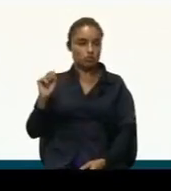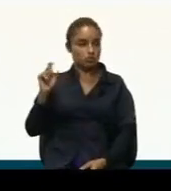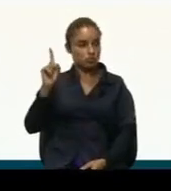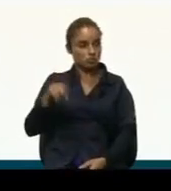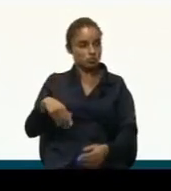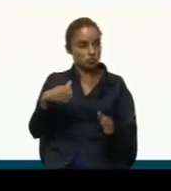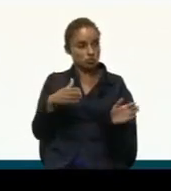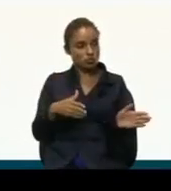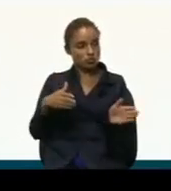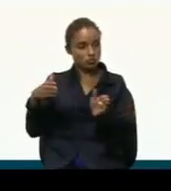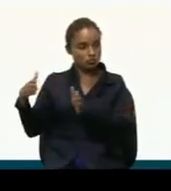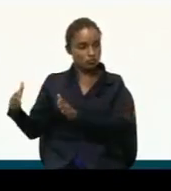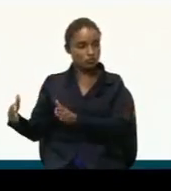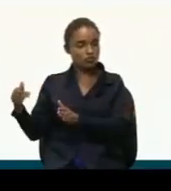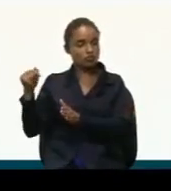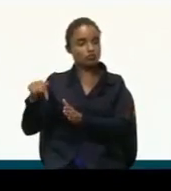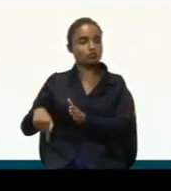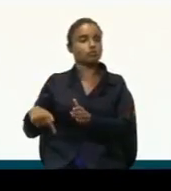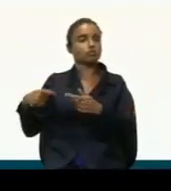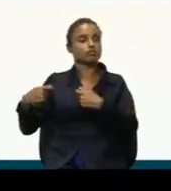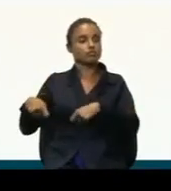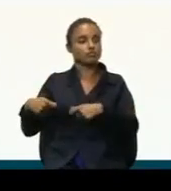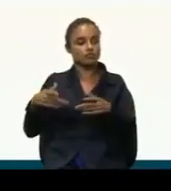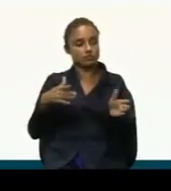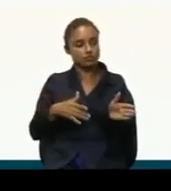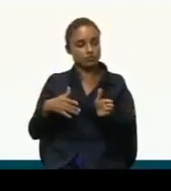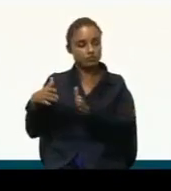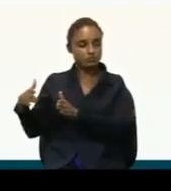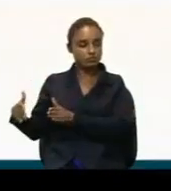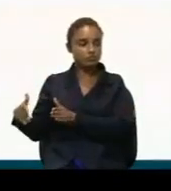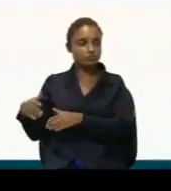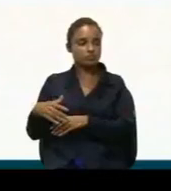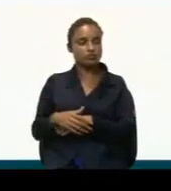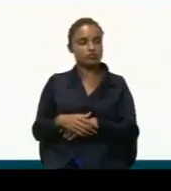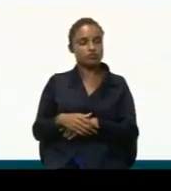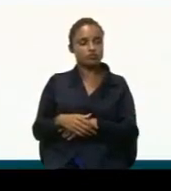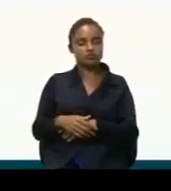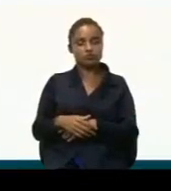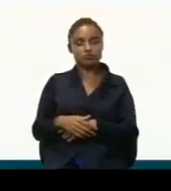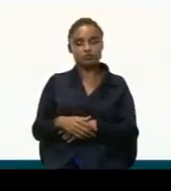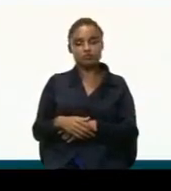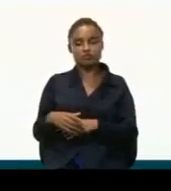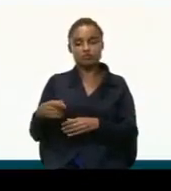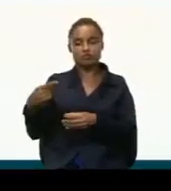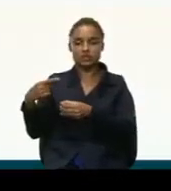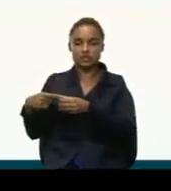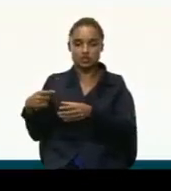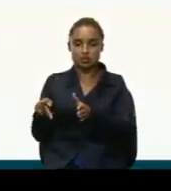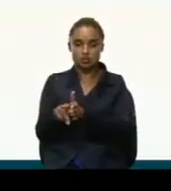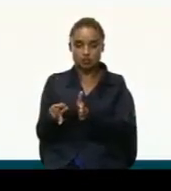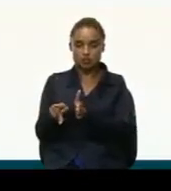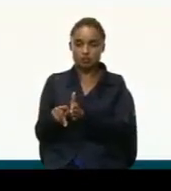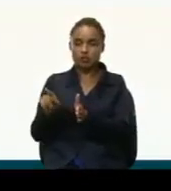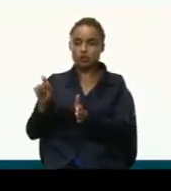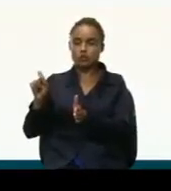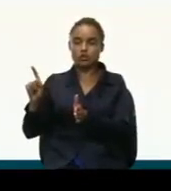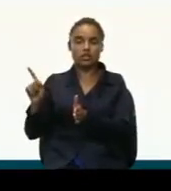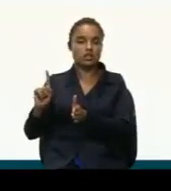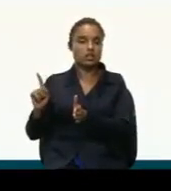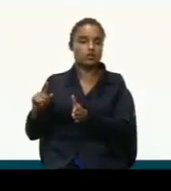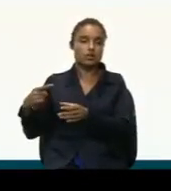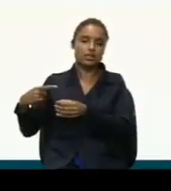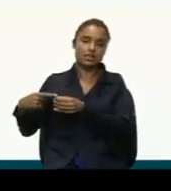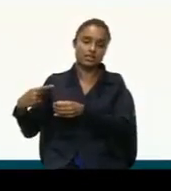que são da cidade, da obra, e os que não são da cidade da obra precisam ser alojados. Então, ela fala